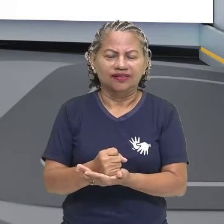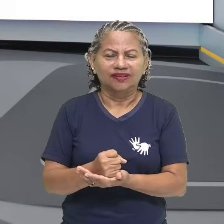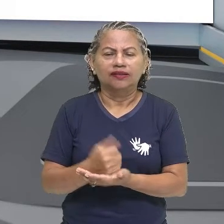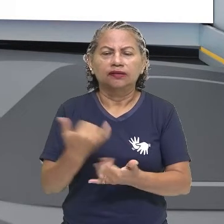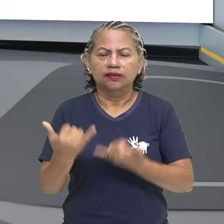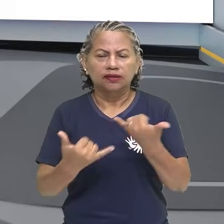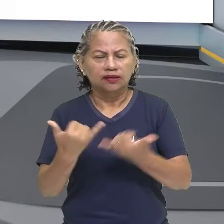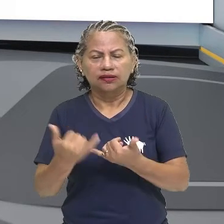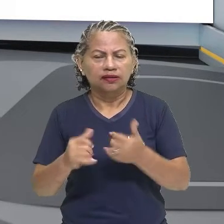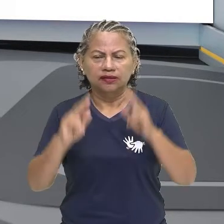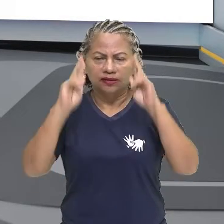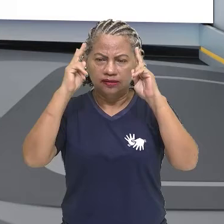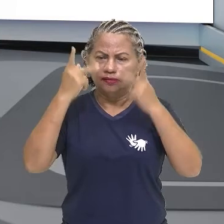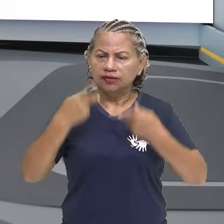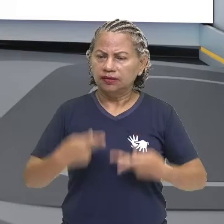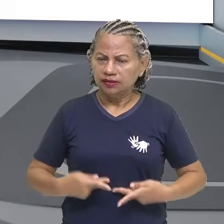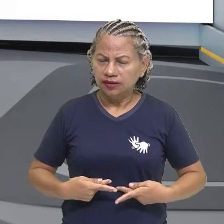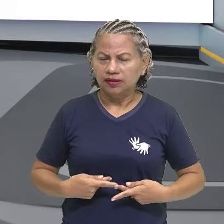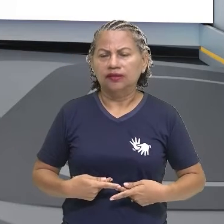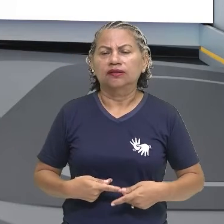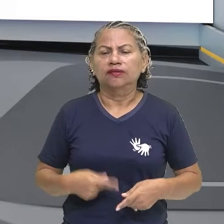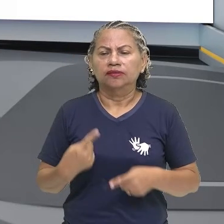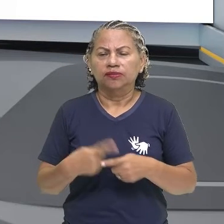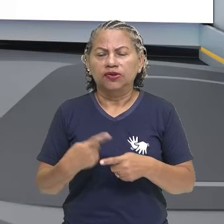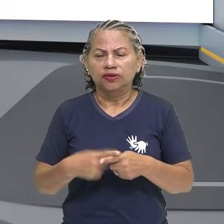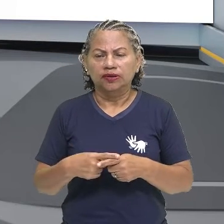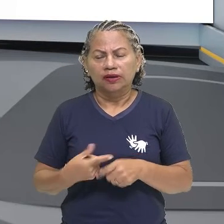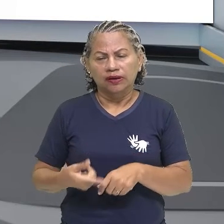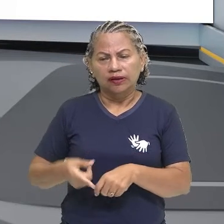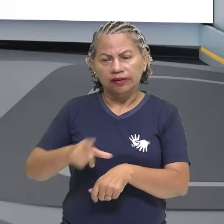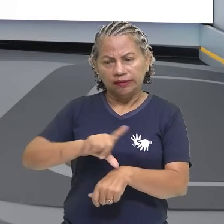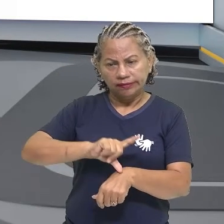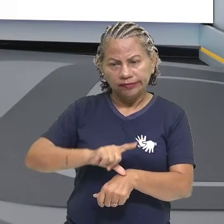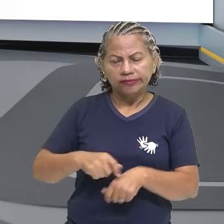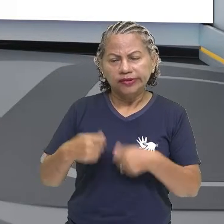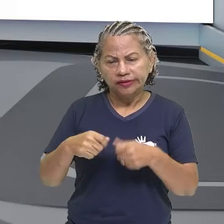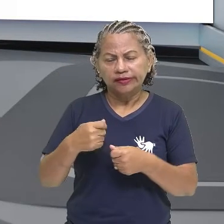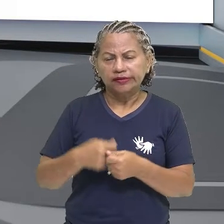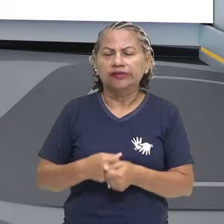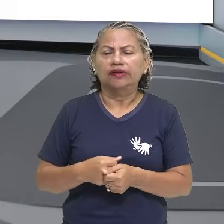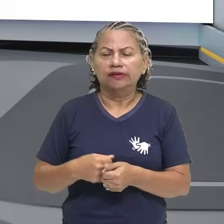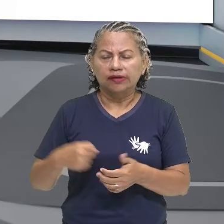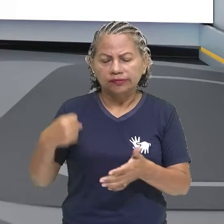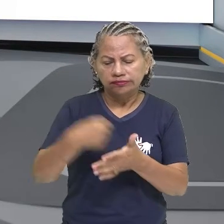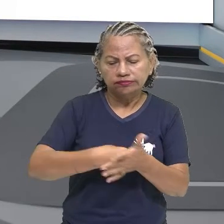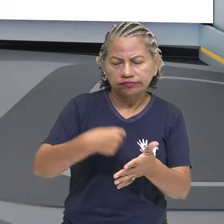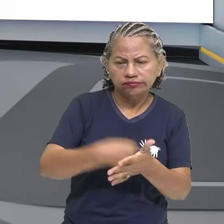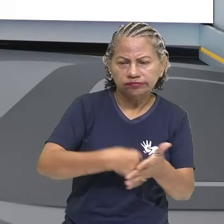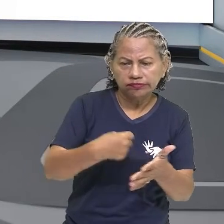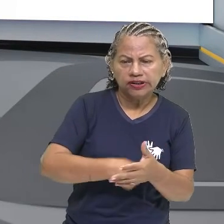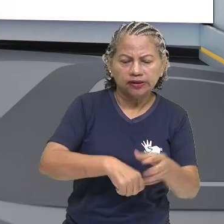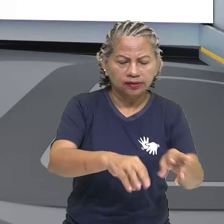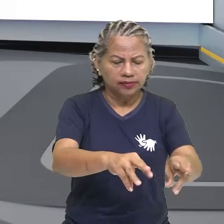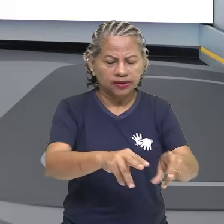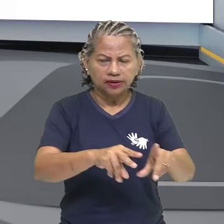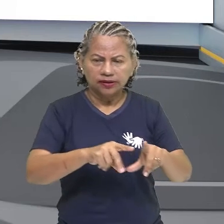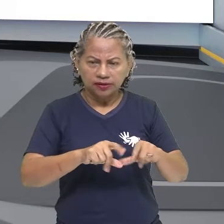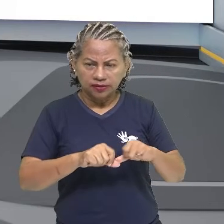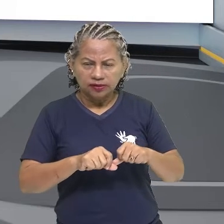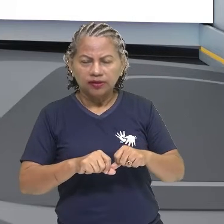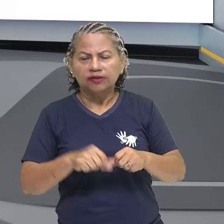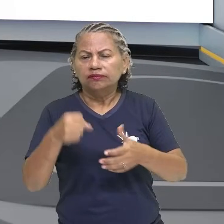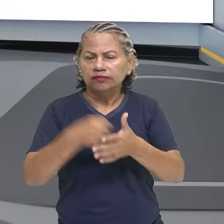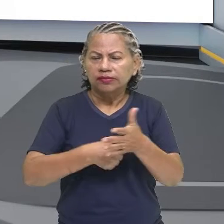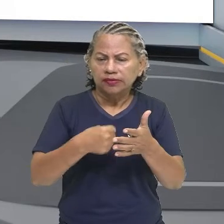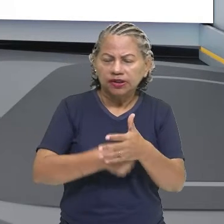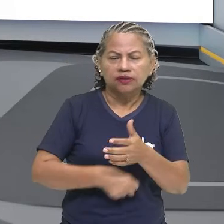origem tinha de lutar por sua terra, por sua cultura, por sua vida. Os games